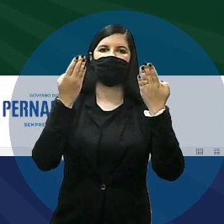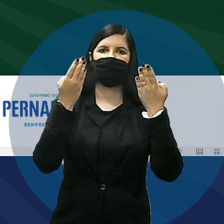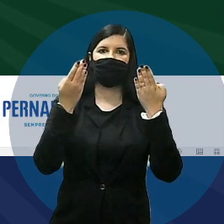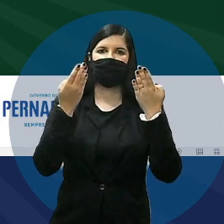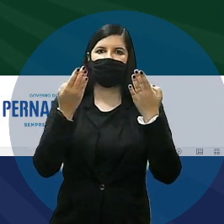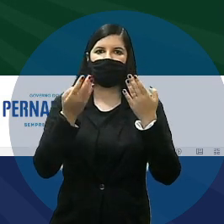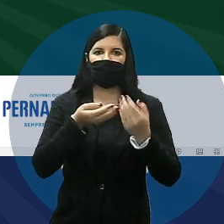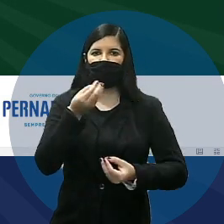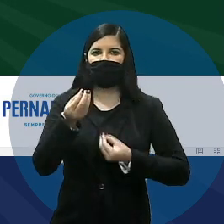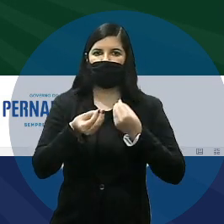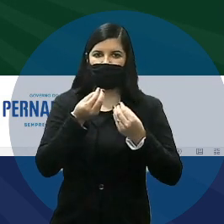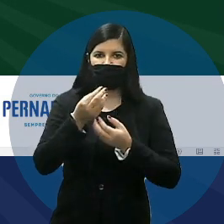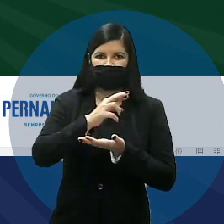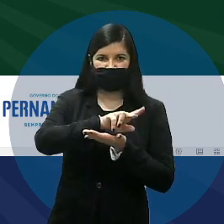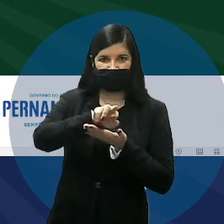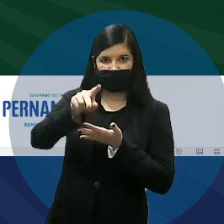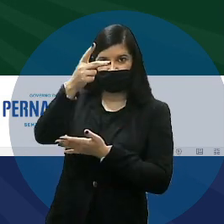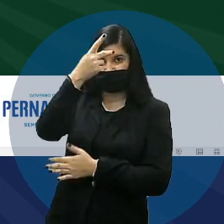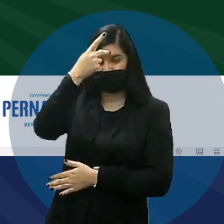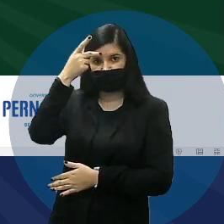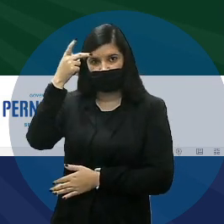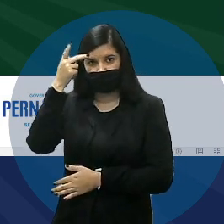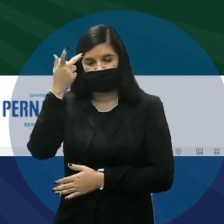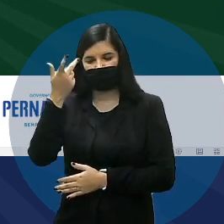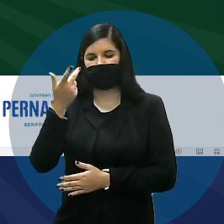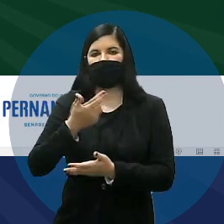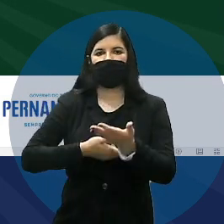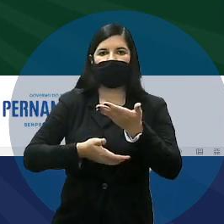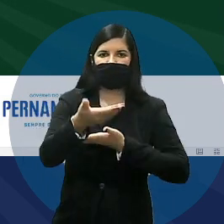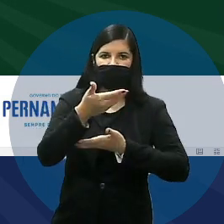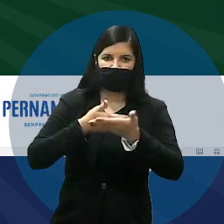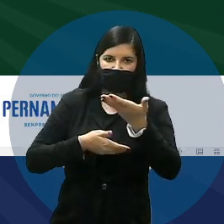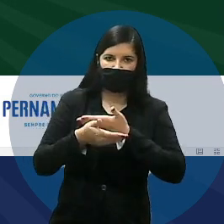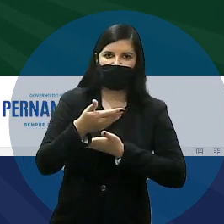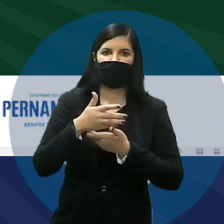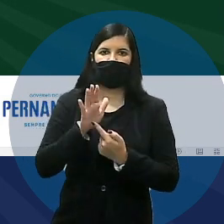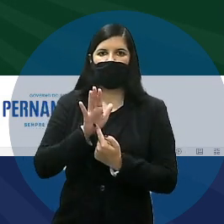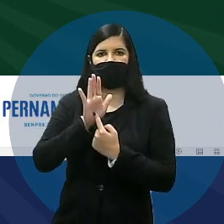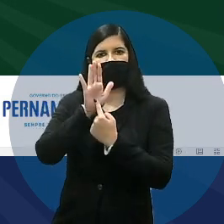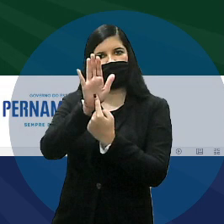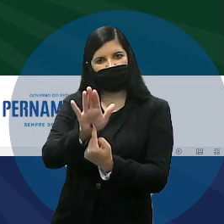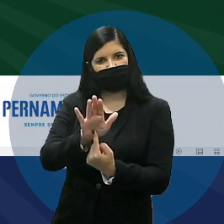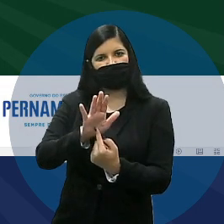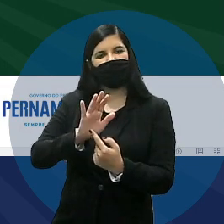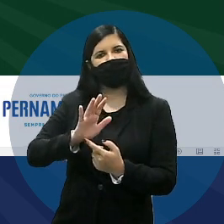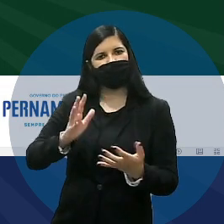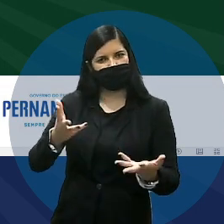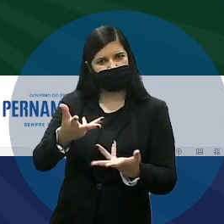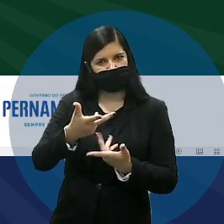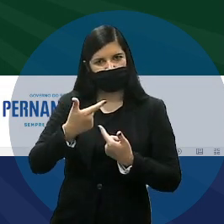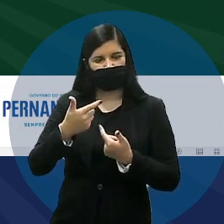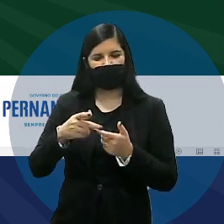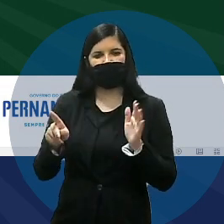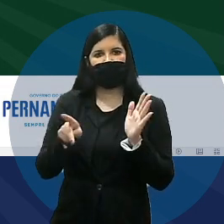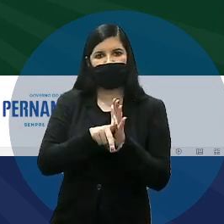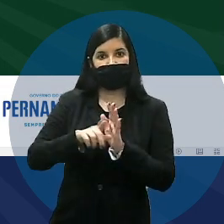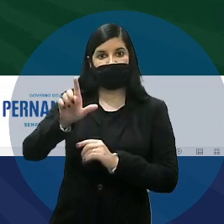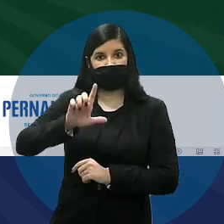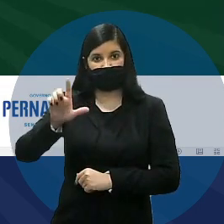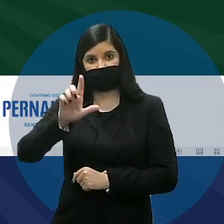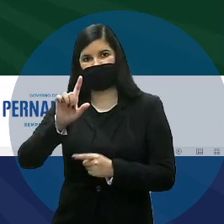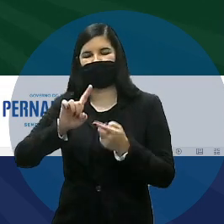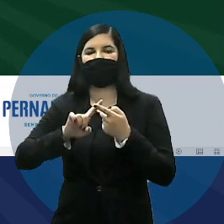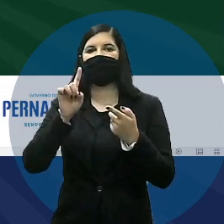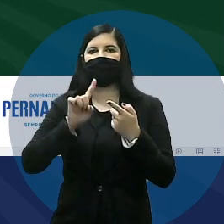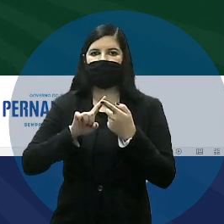onde várias pessoas envolvidas vão apresentando potencialidades, tanto na parte literária,